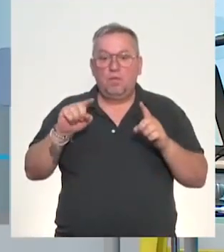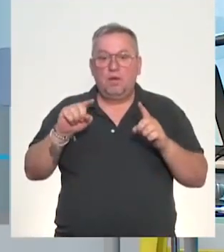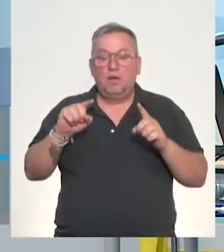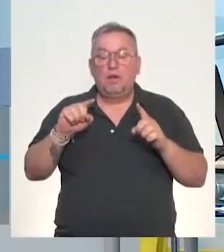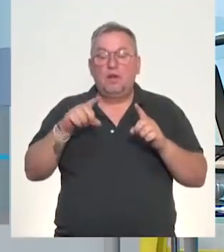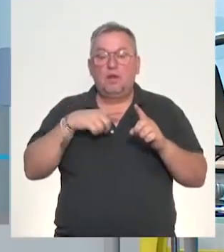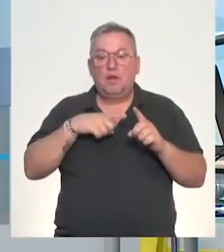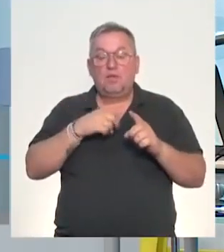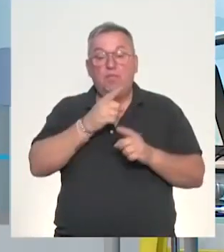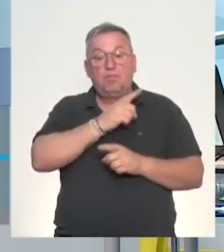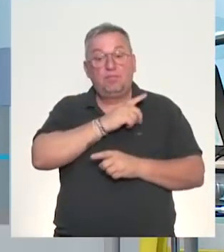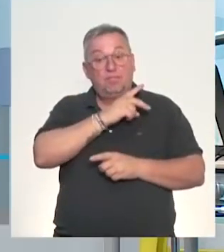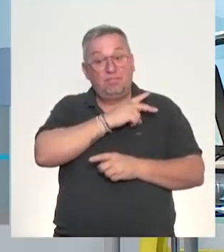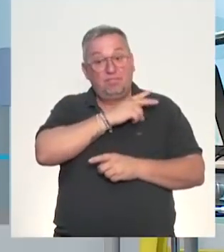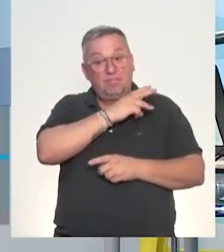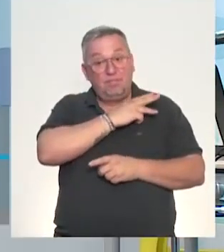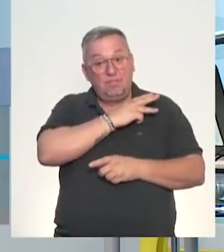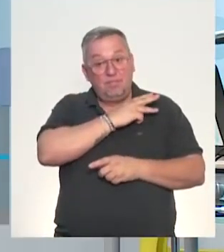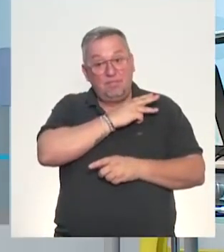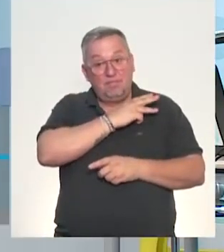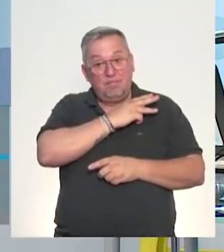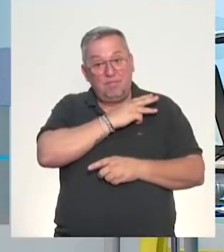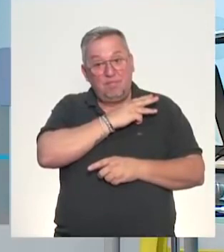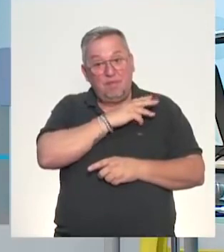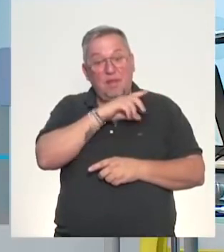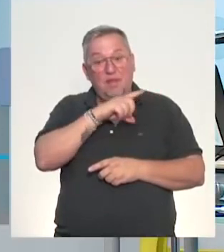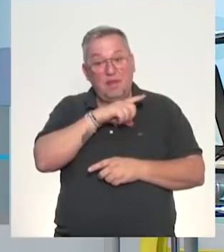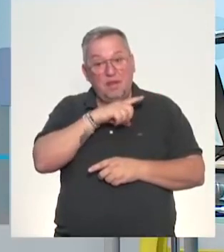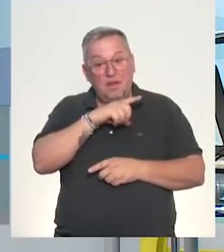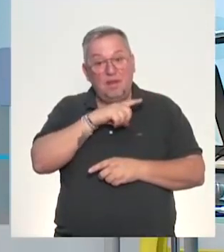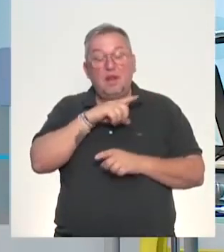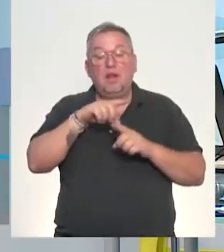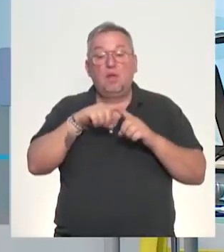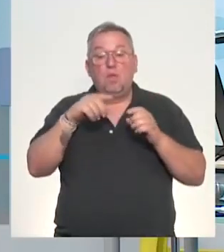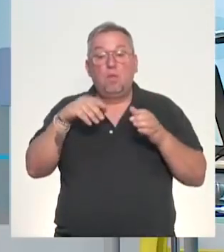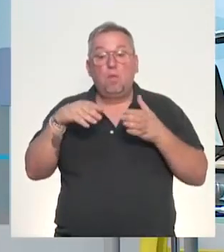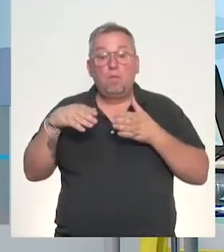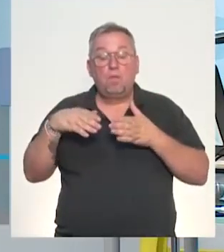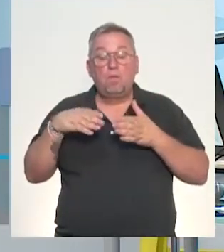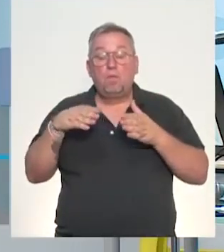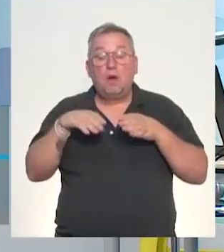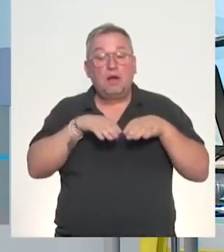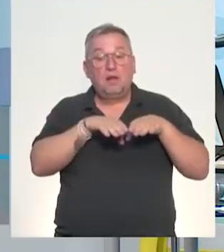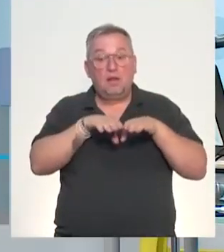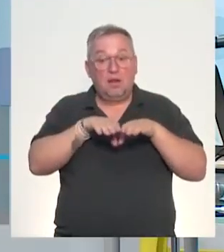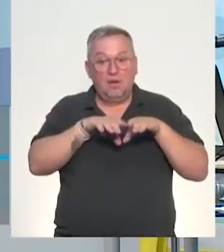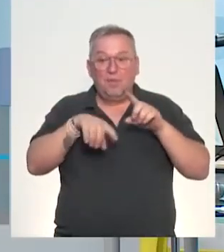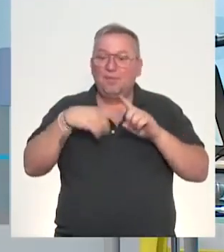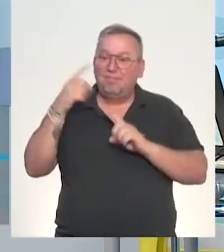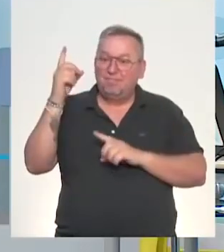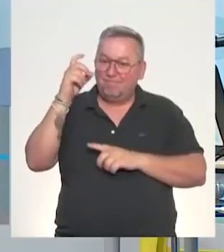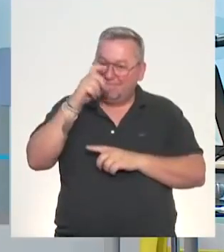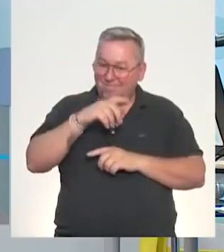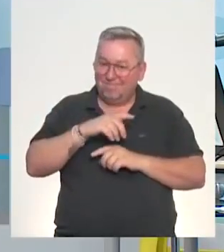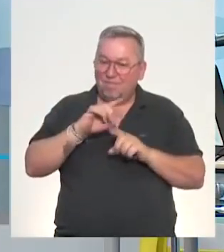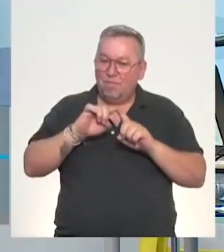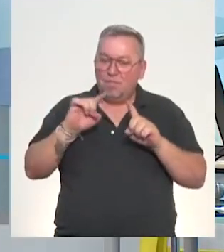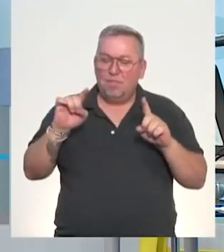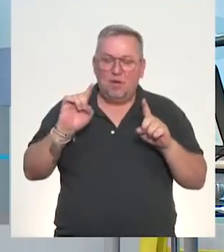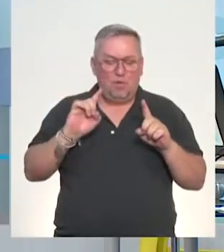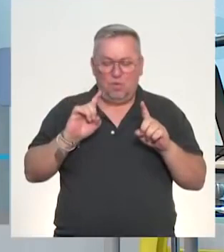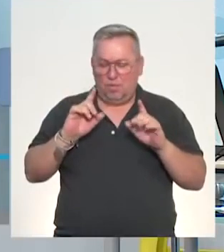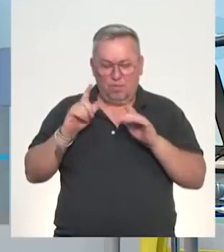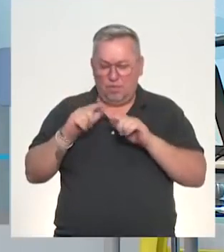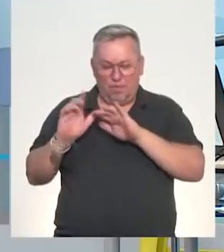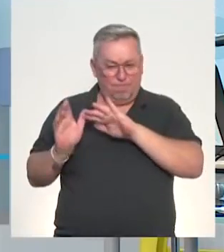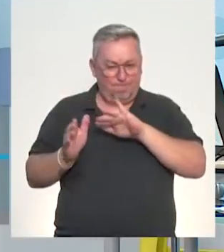ensino médio, né? Já tem algum padrão mais complexo, né? Que a gente trabalha aí. Mas não é esse